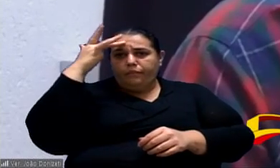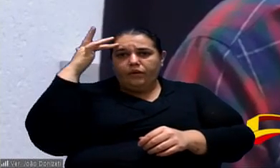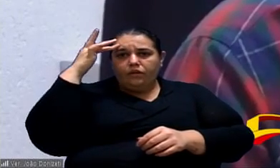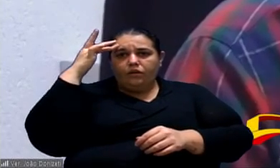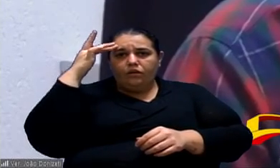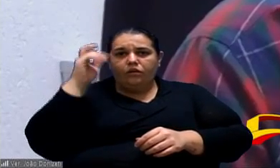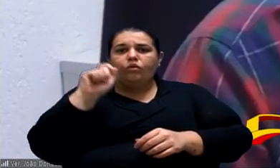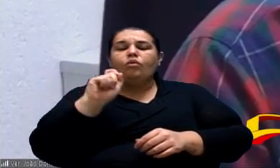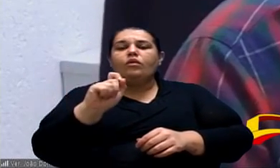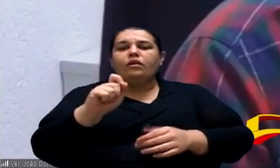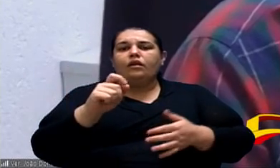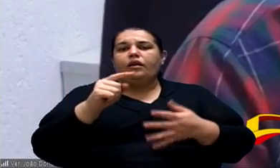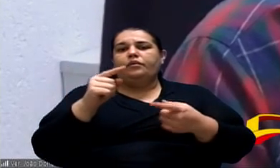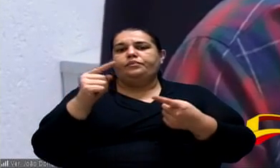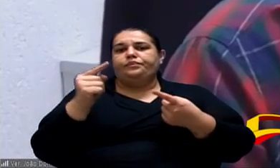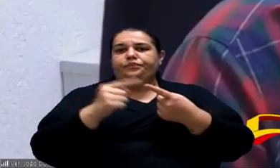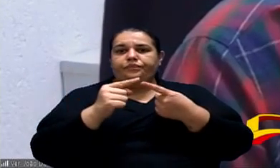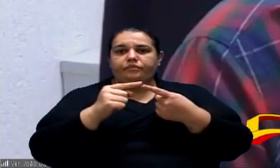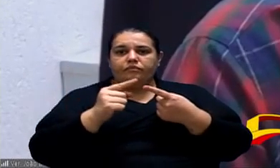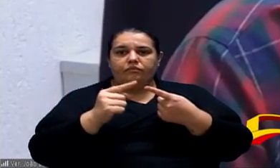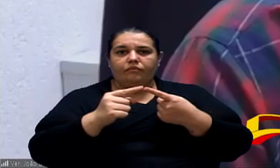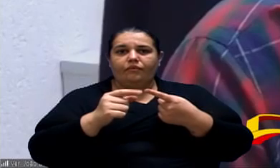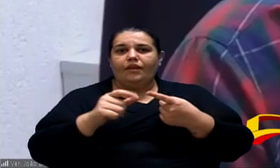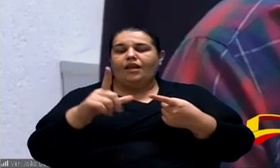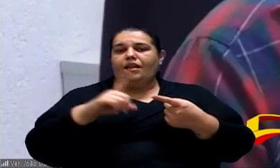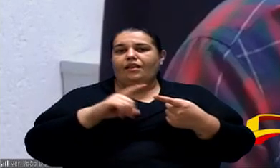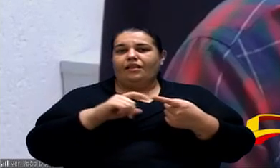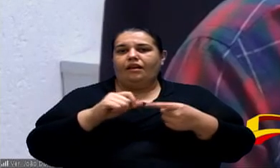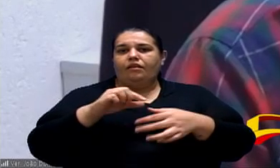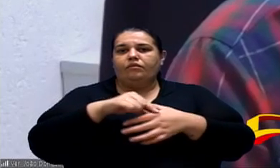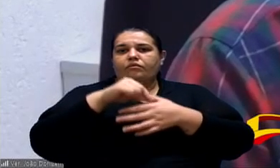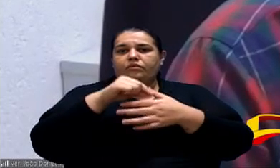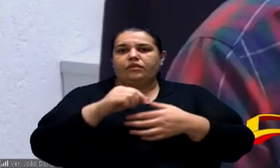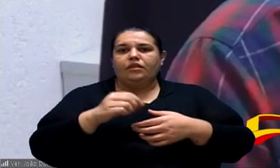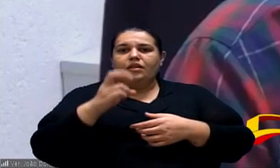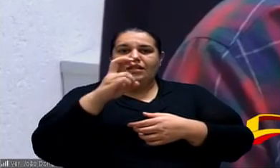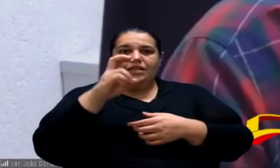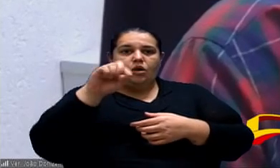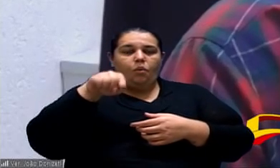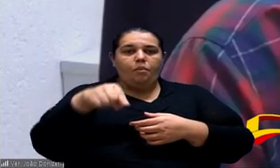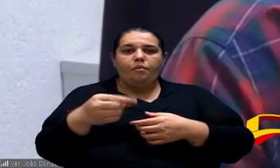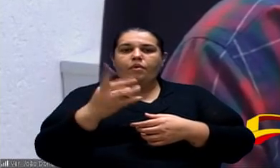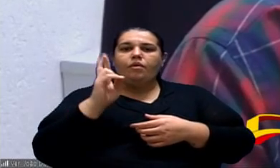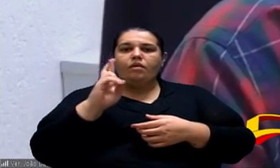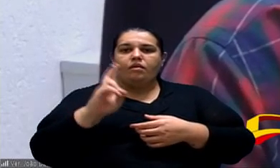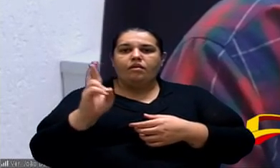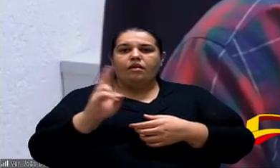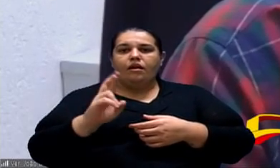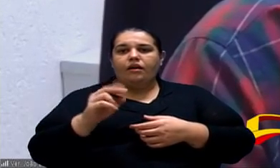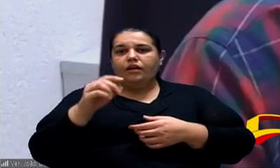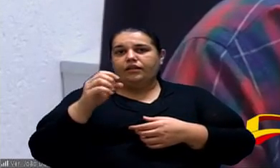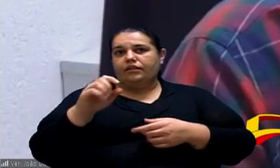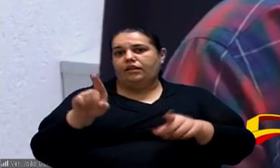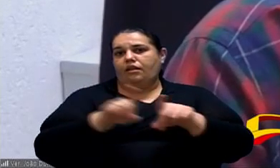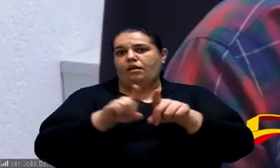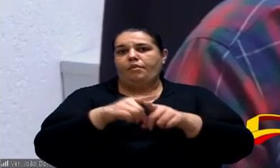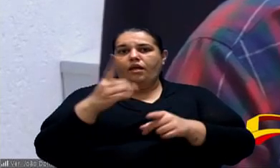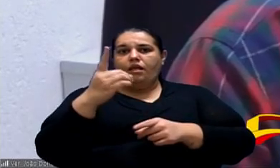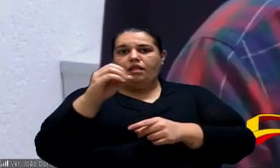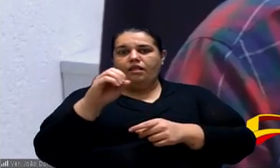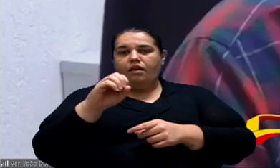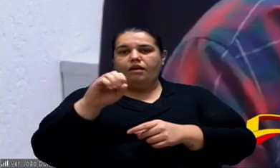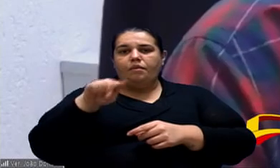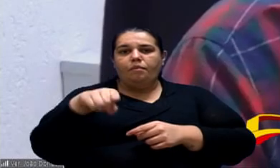seguintes punições, 2 pontos, advertência, multa de R$5.000, multa de R$10.000 até a